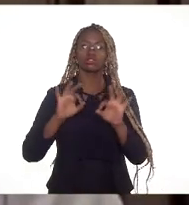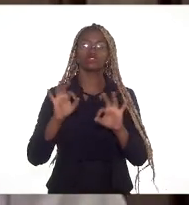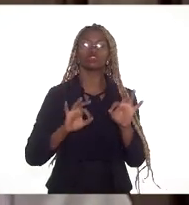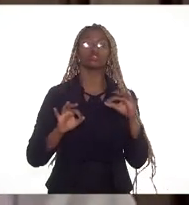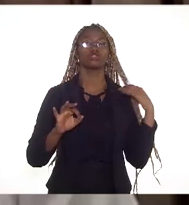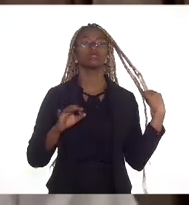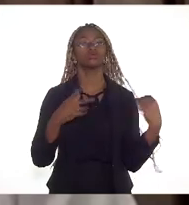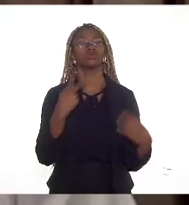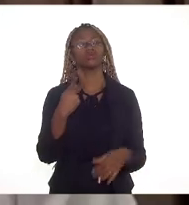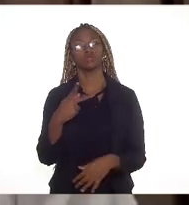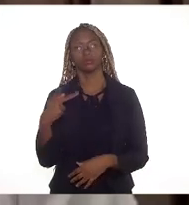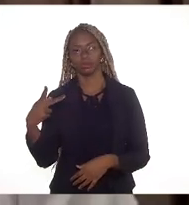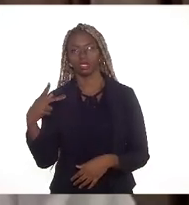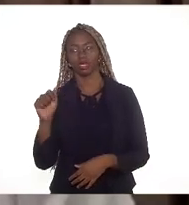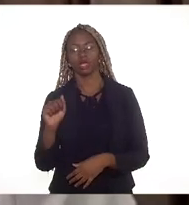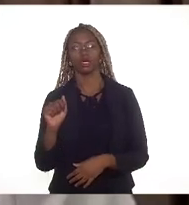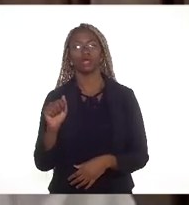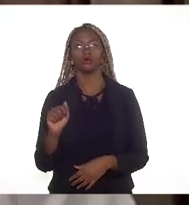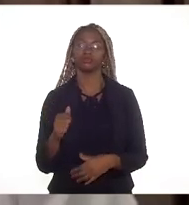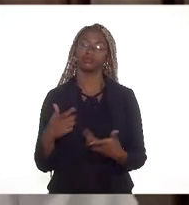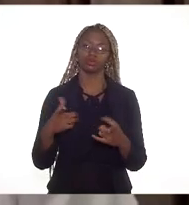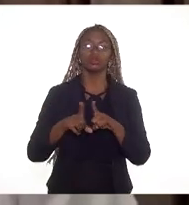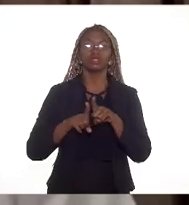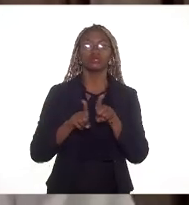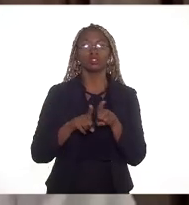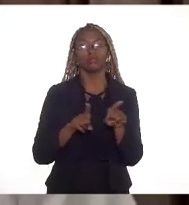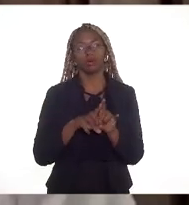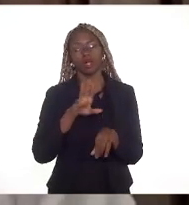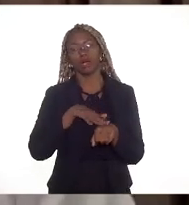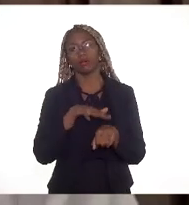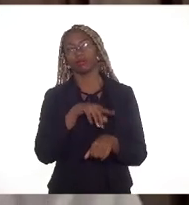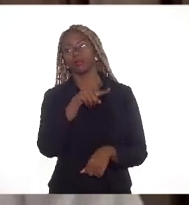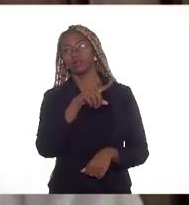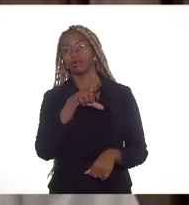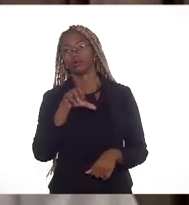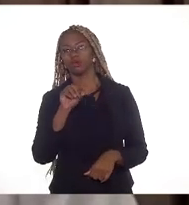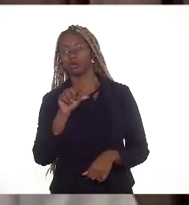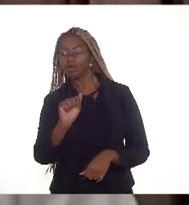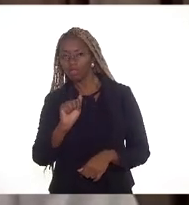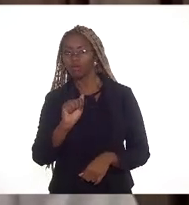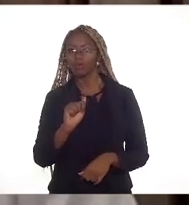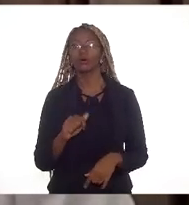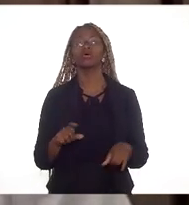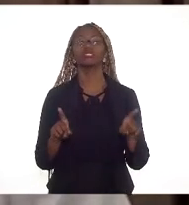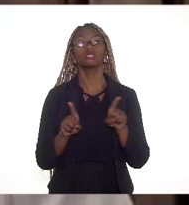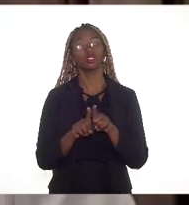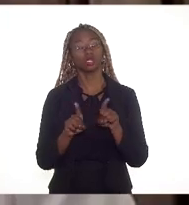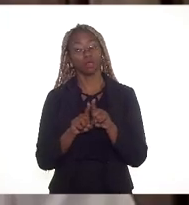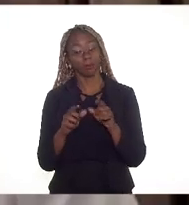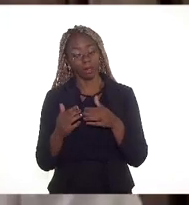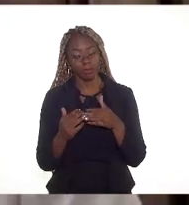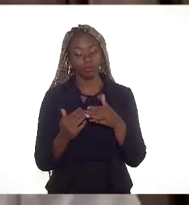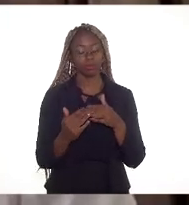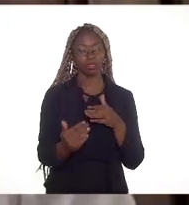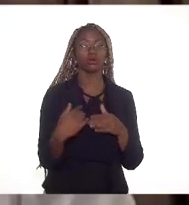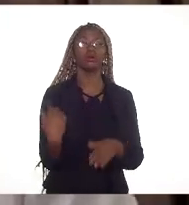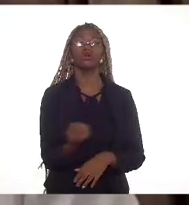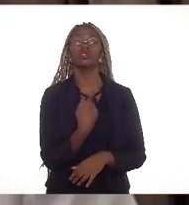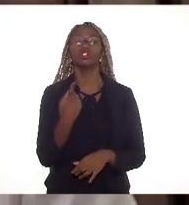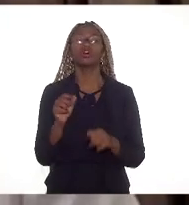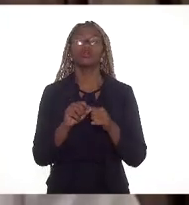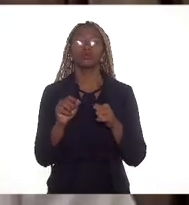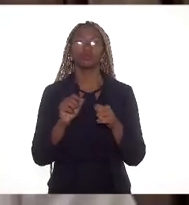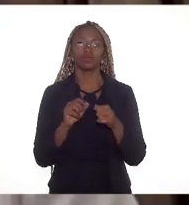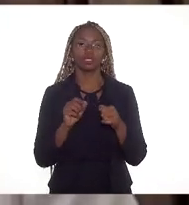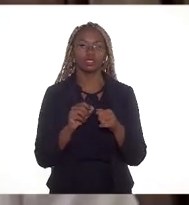no PPA e, consequentemente, na própria LOA. E, por conseguinte, a gente está fazendo e